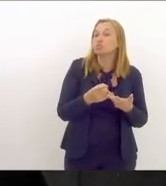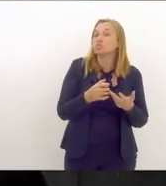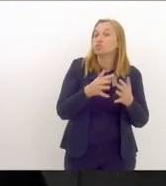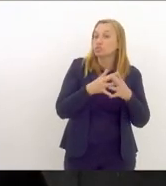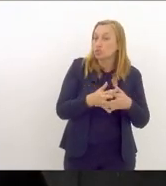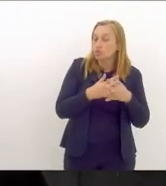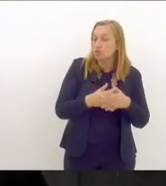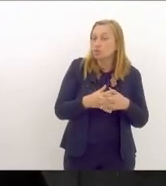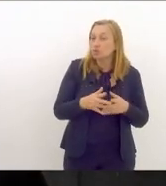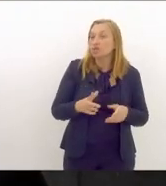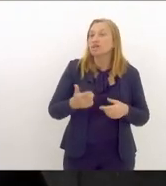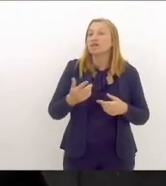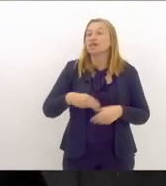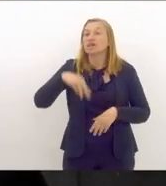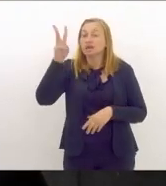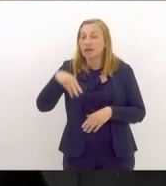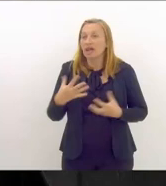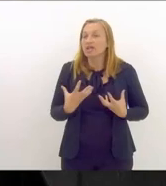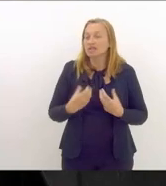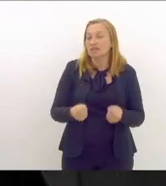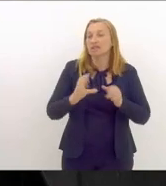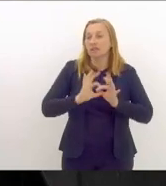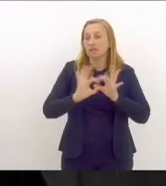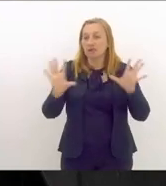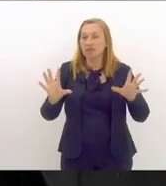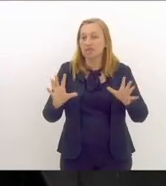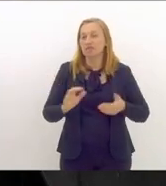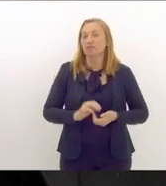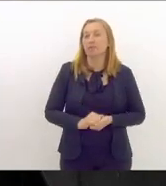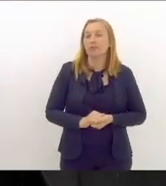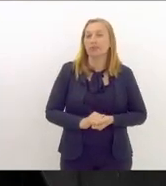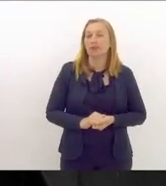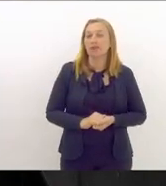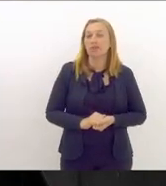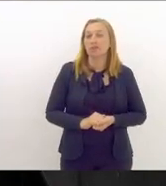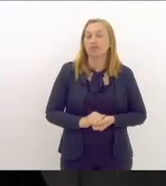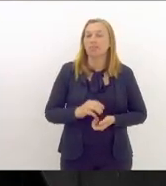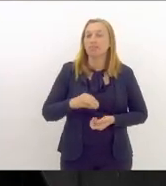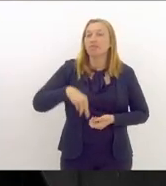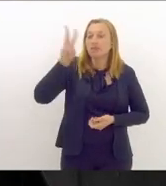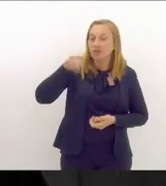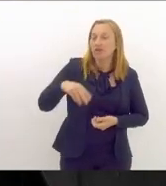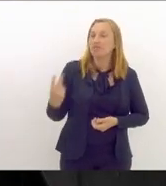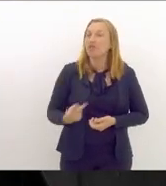quem respira a democracia, para quem quer. Para quem preza